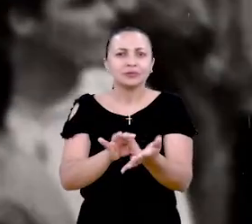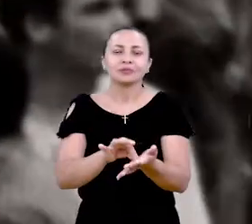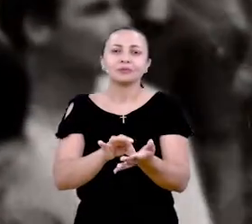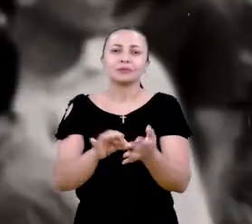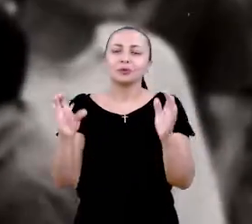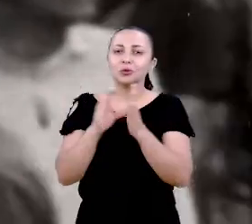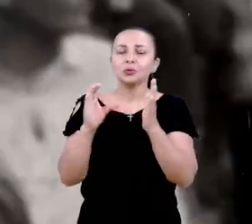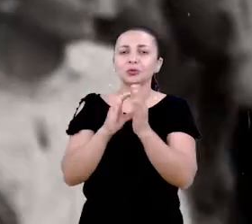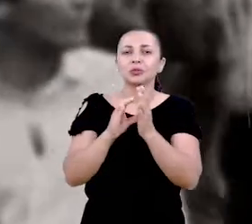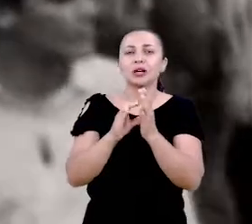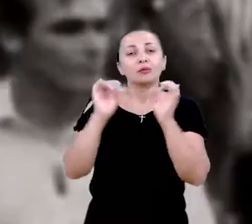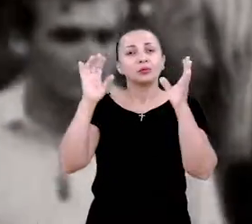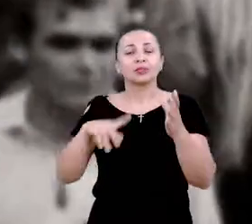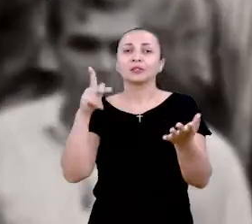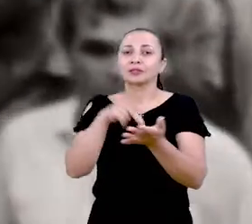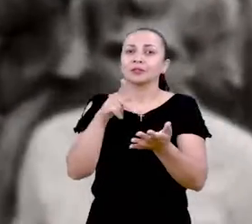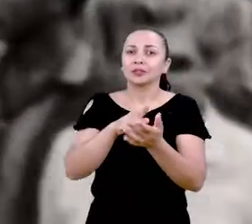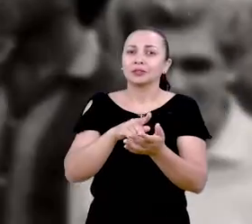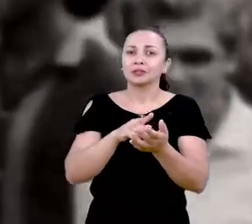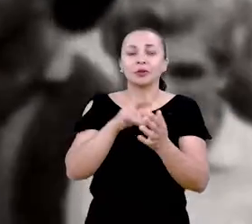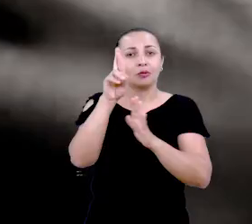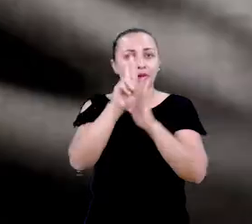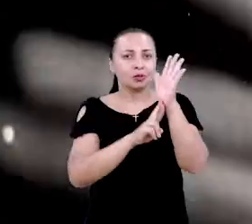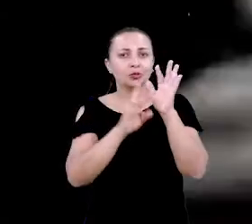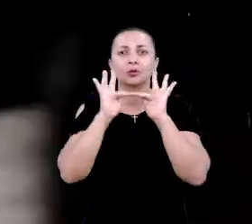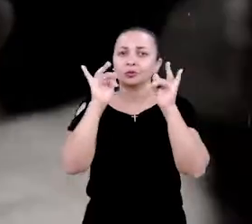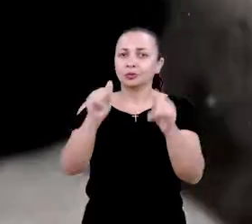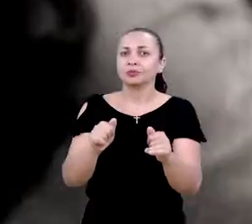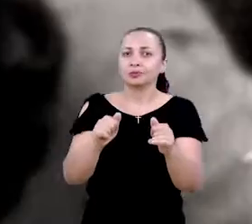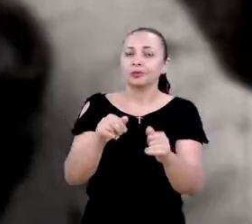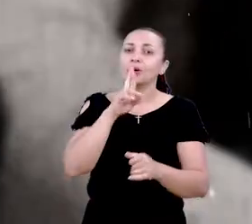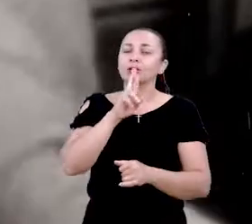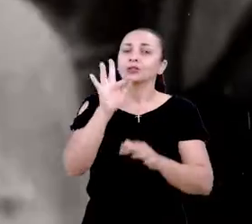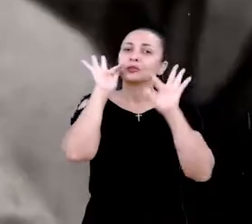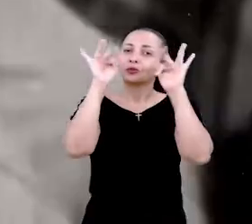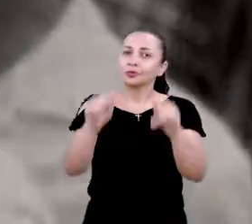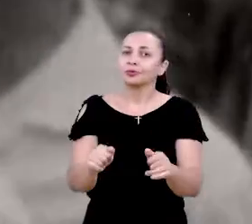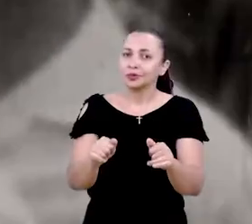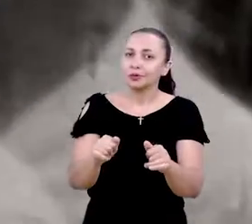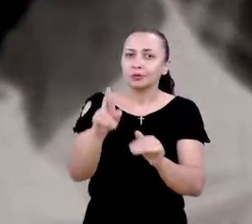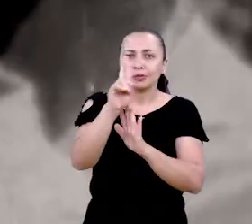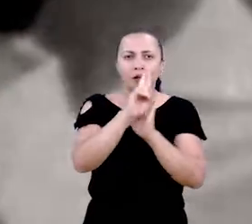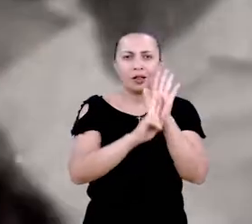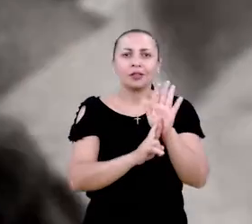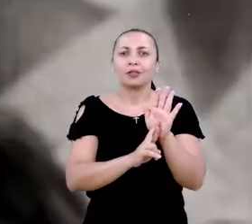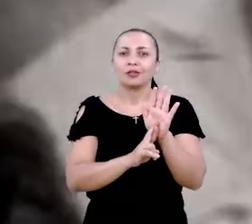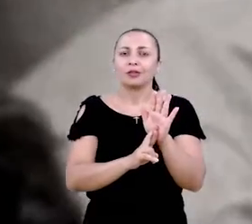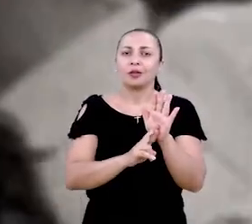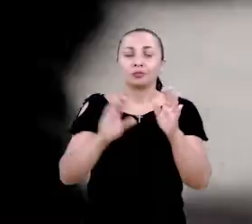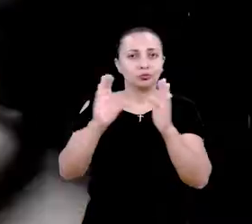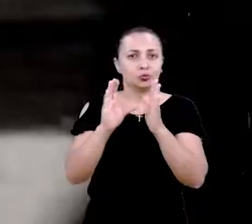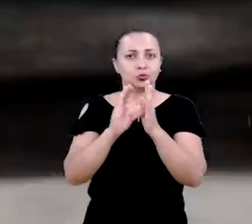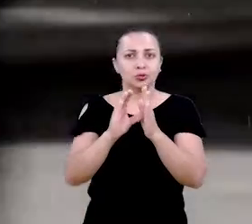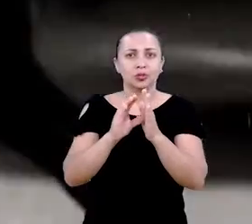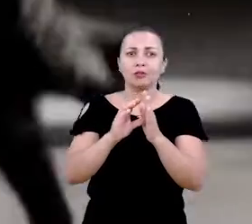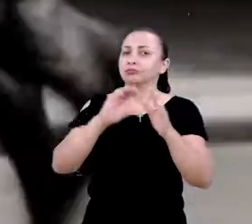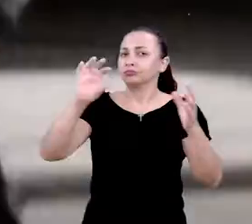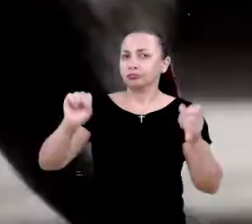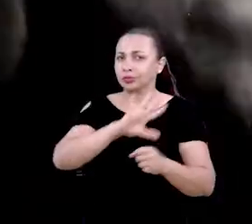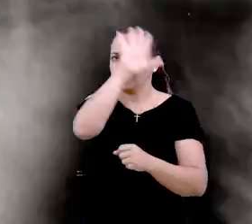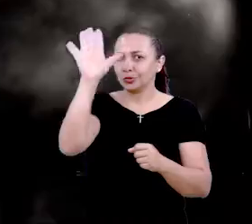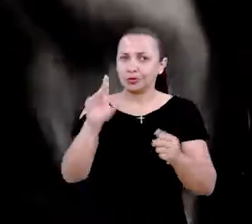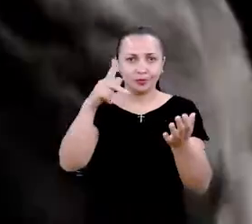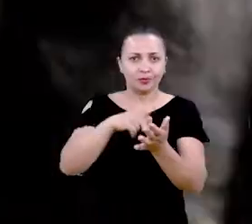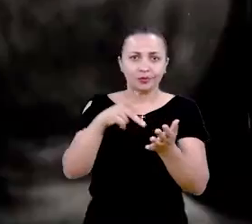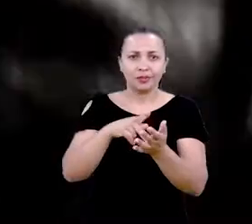relatório da Comissão Nacional da Verdade, ele foi entrelaçado a todo instante por disputas políticas. Então